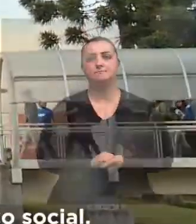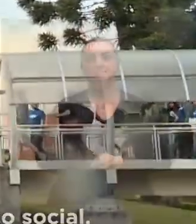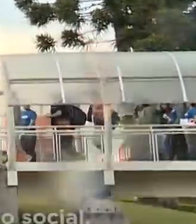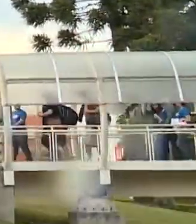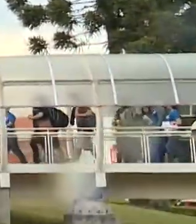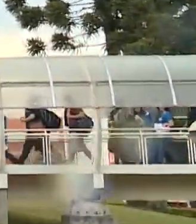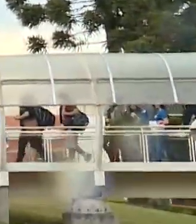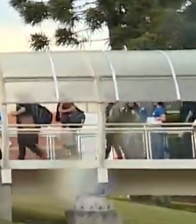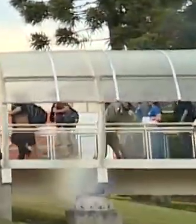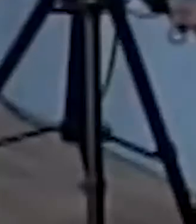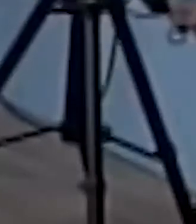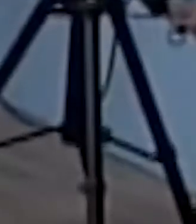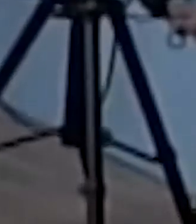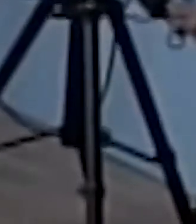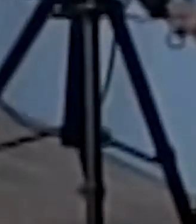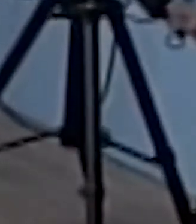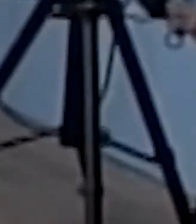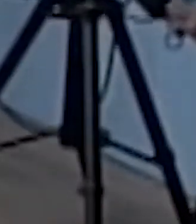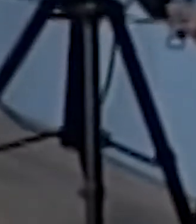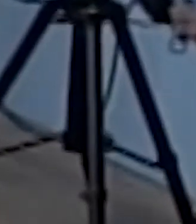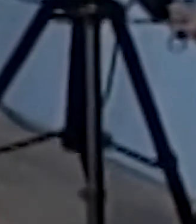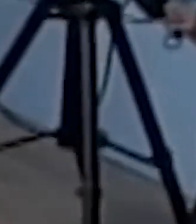social.